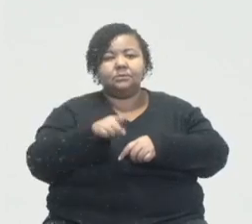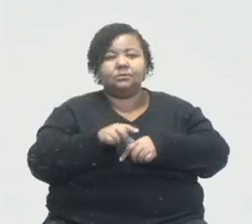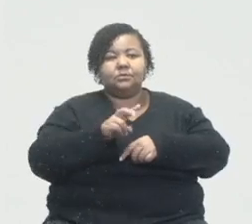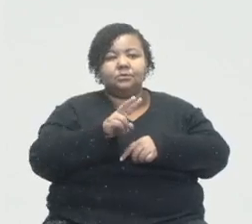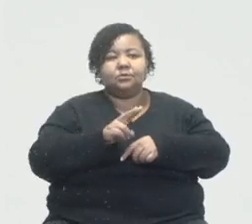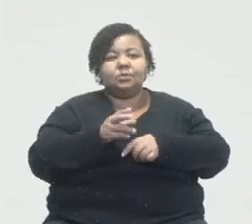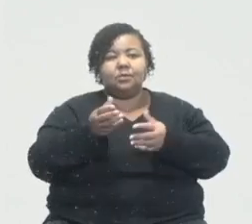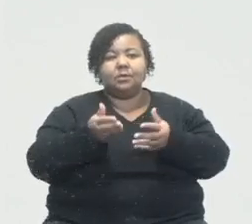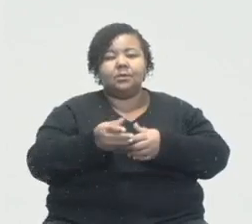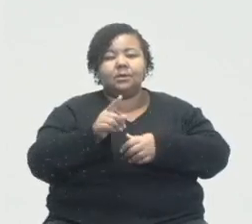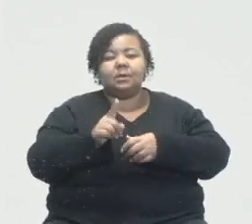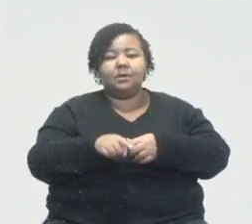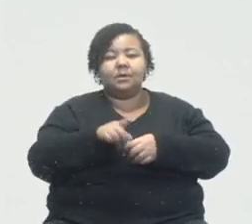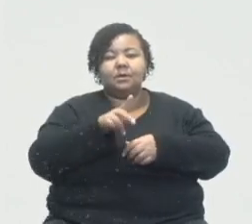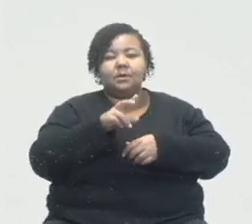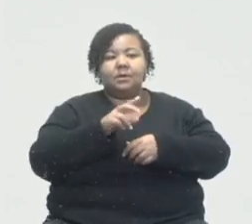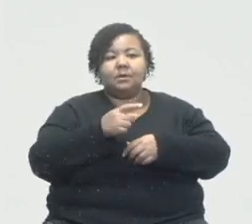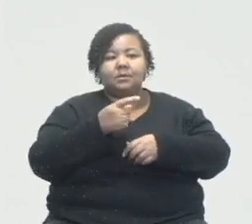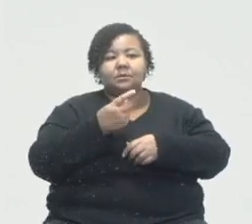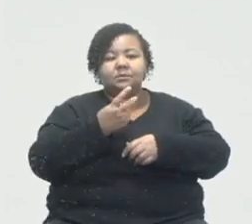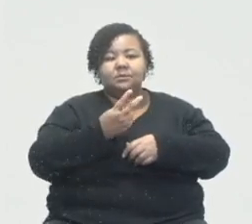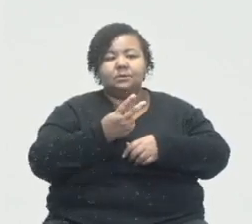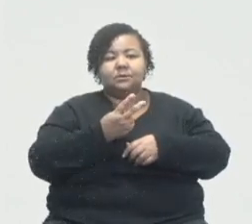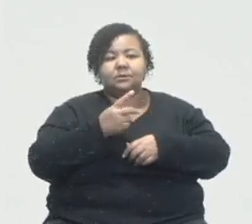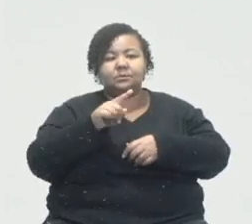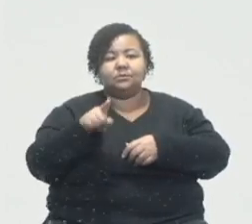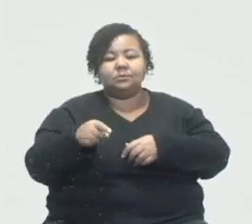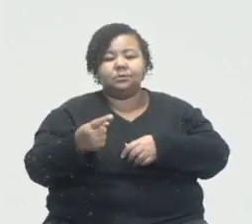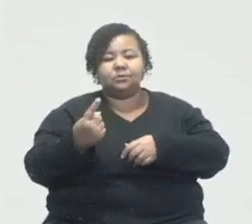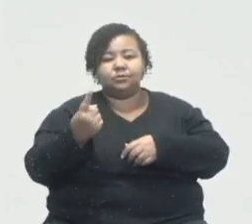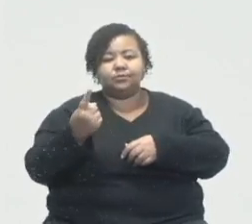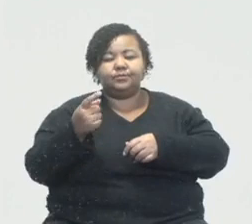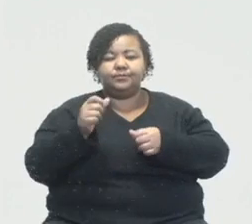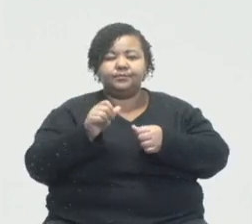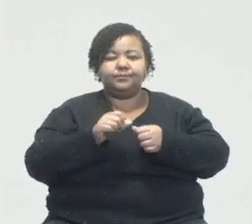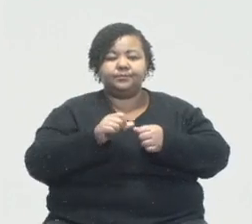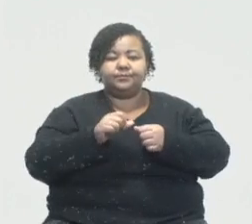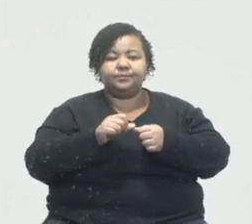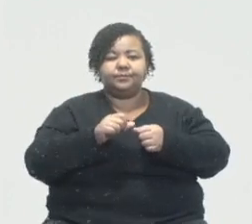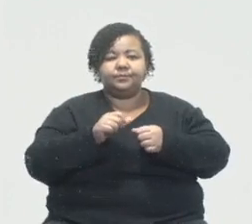no R2, 2 e 1. Se fizermos